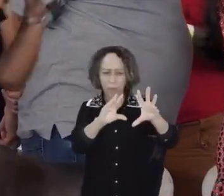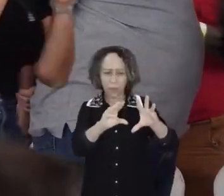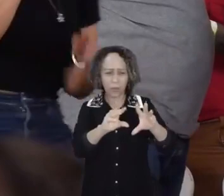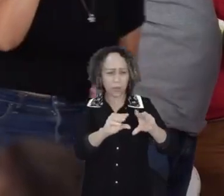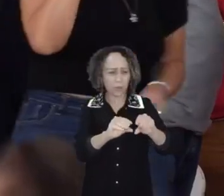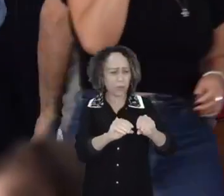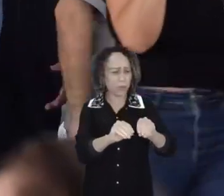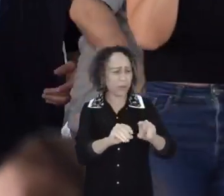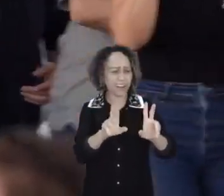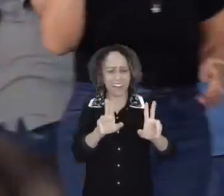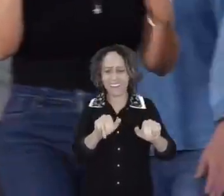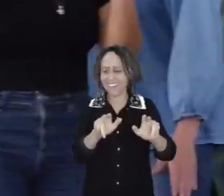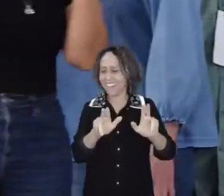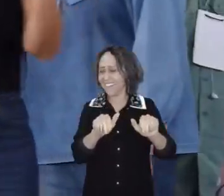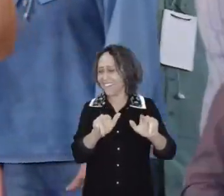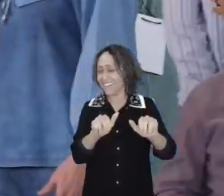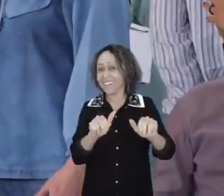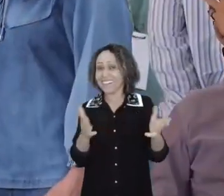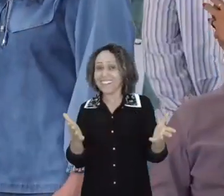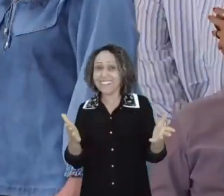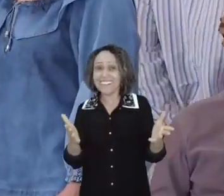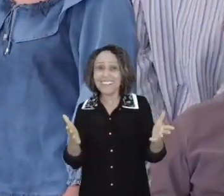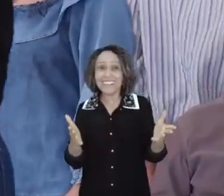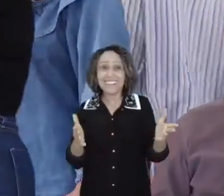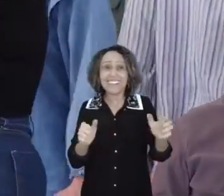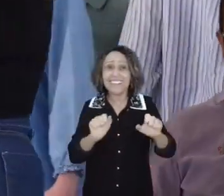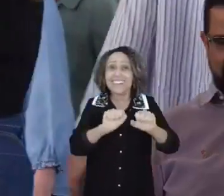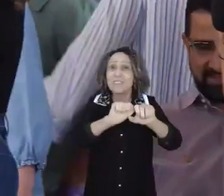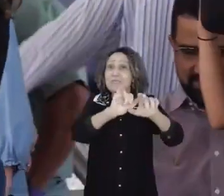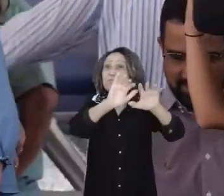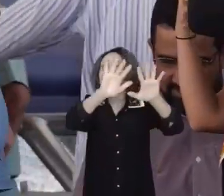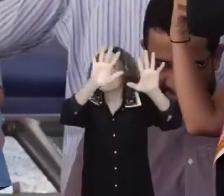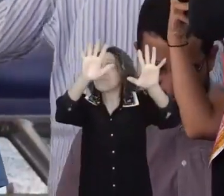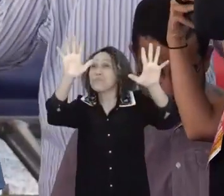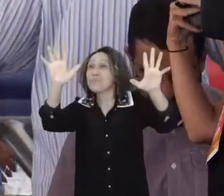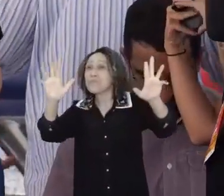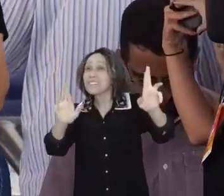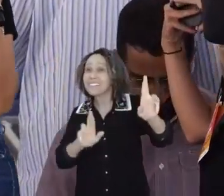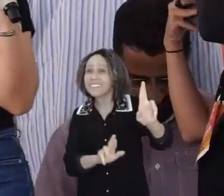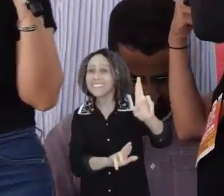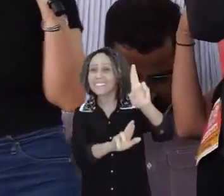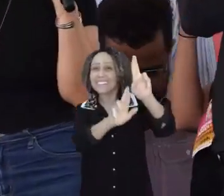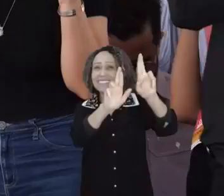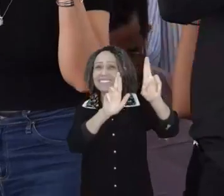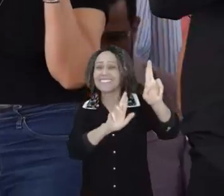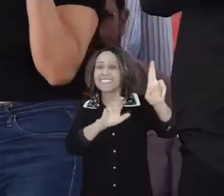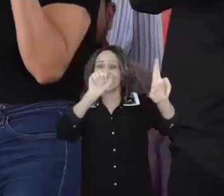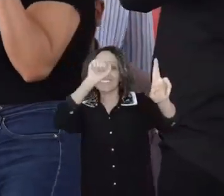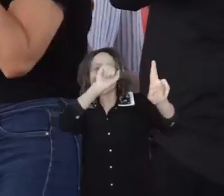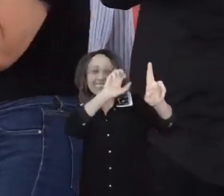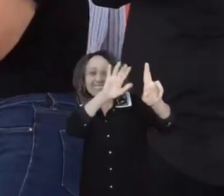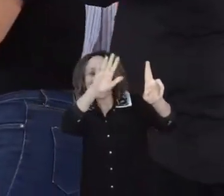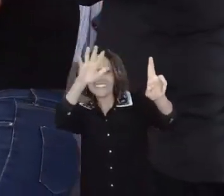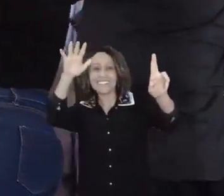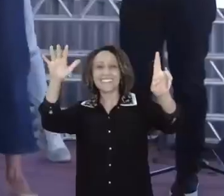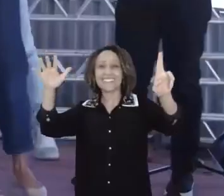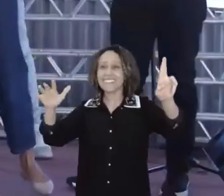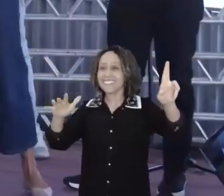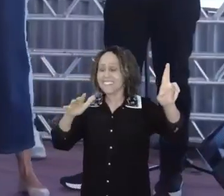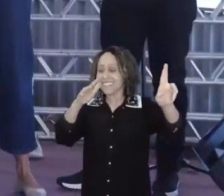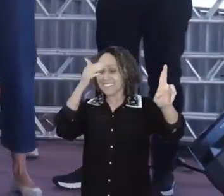apagar. E o brilho ilumina a esperança. Com fé no futuro melhor eu